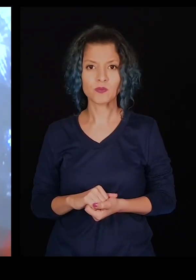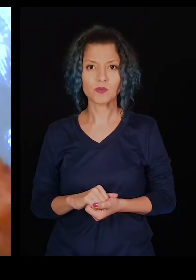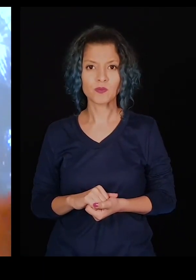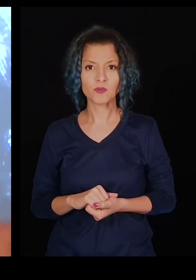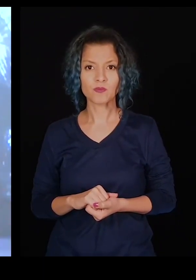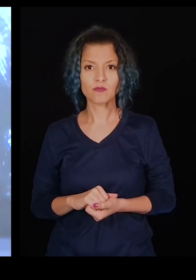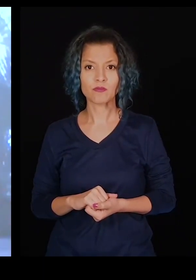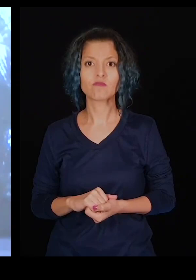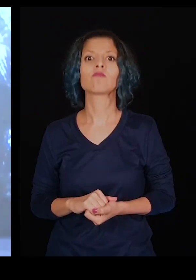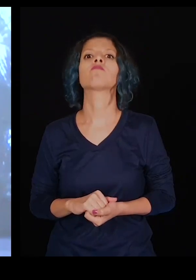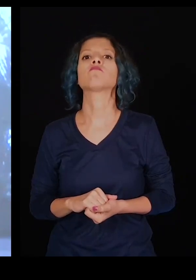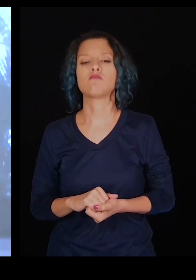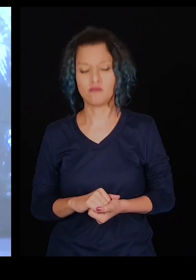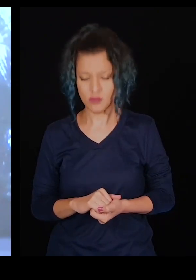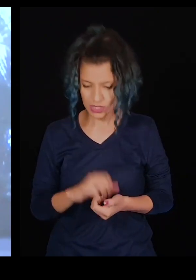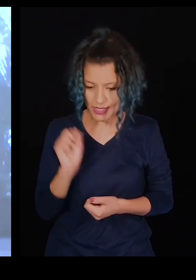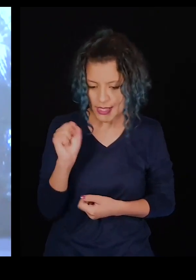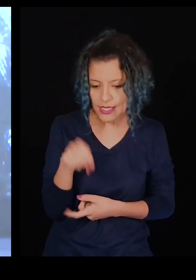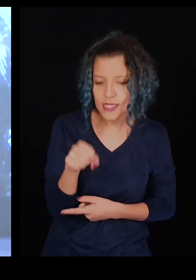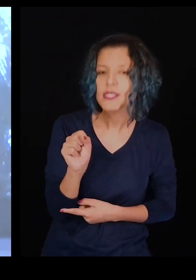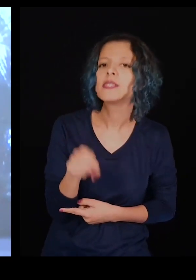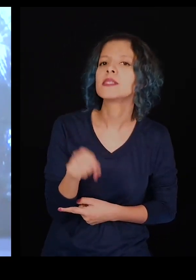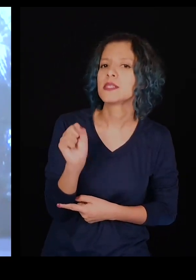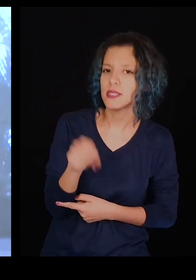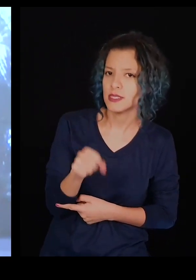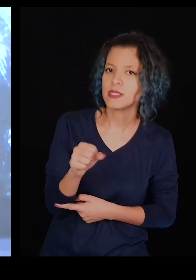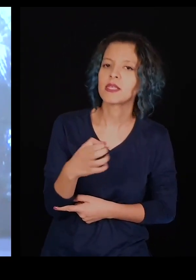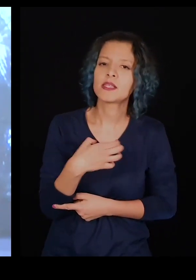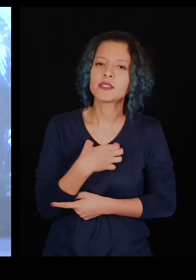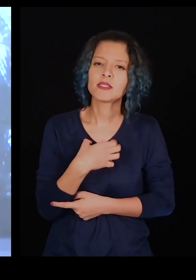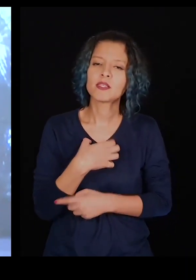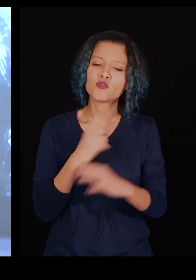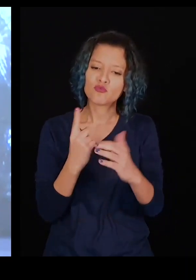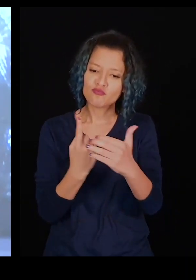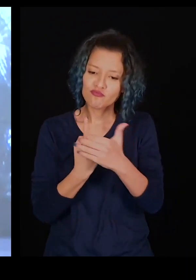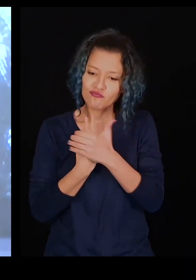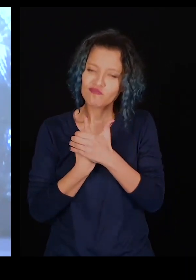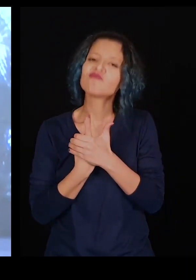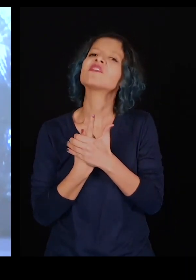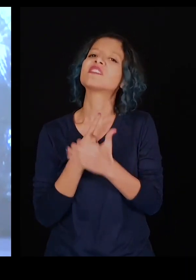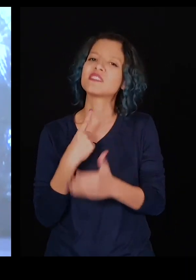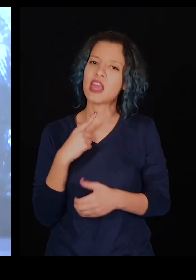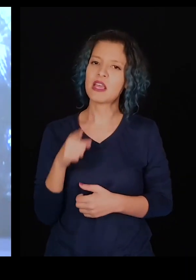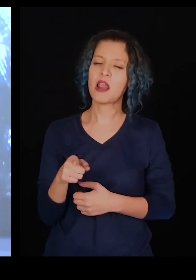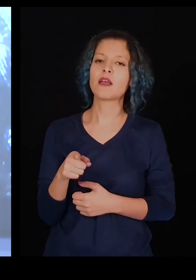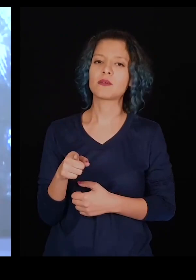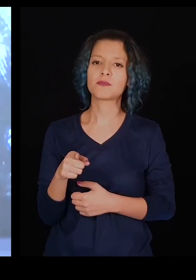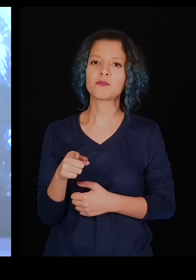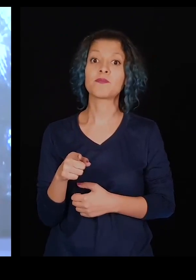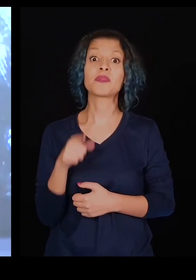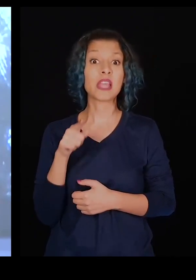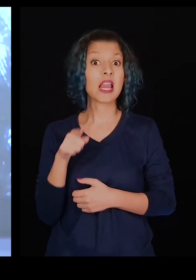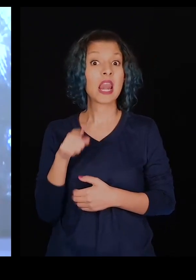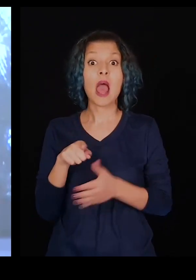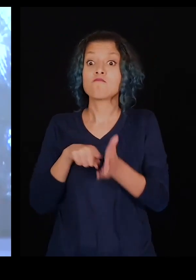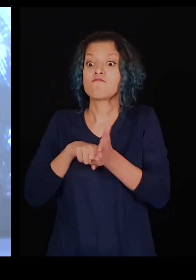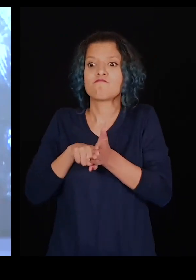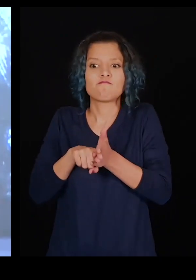eu acho que sim, como eu disse na minha fala anterior, eu me sinto muito acolhido. Eu acho que há uma busca intensiva